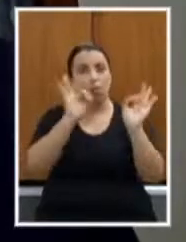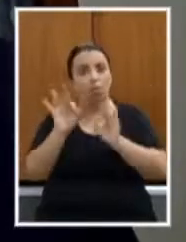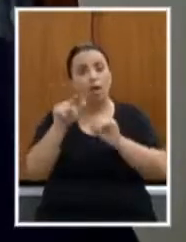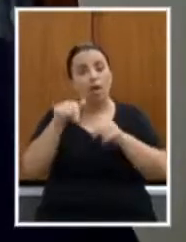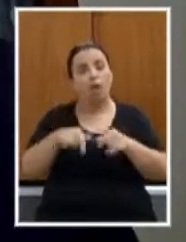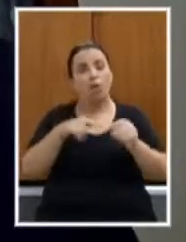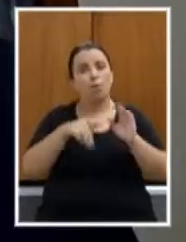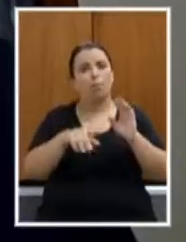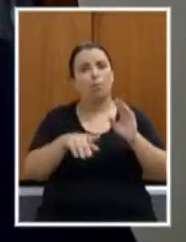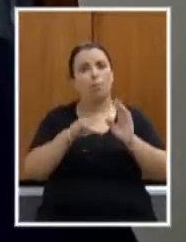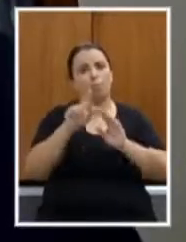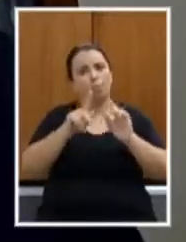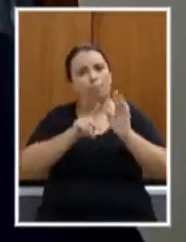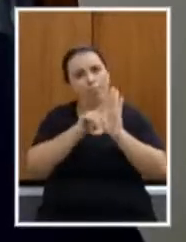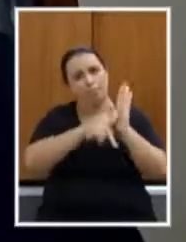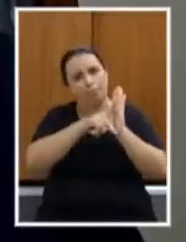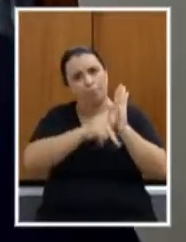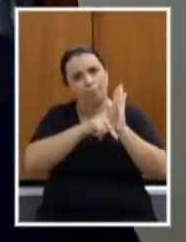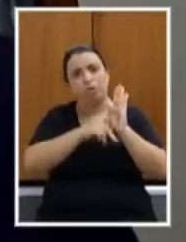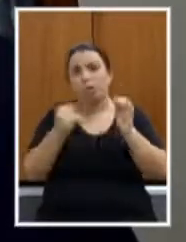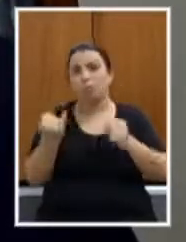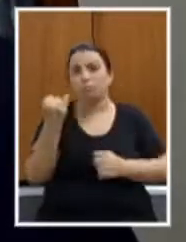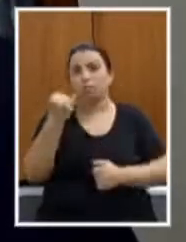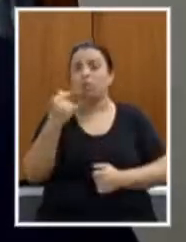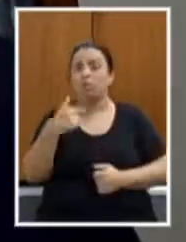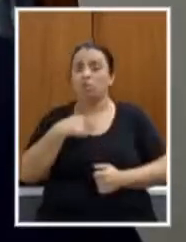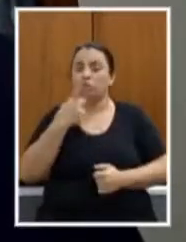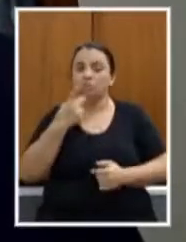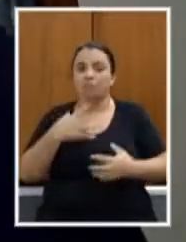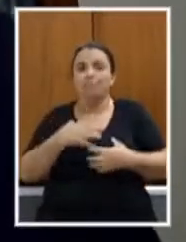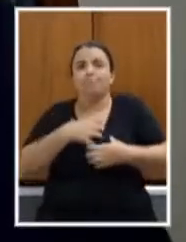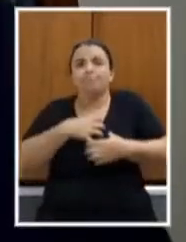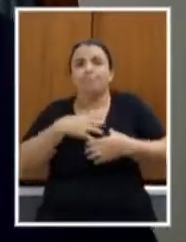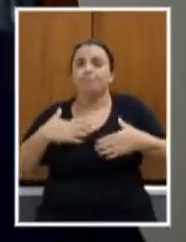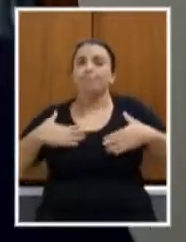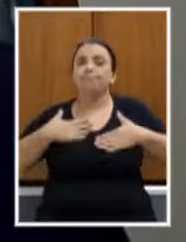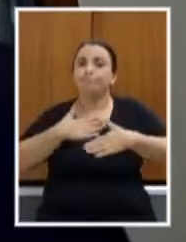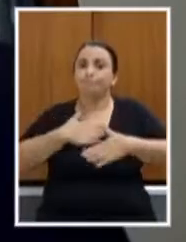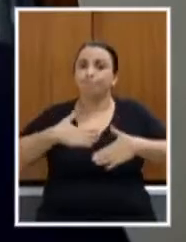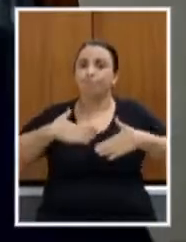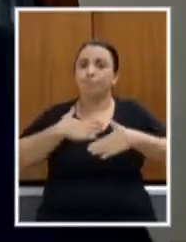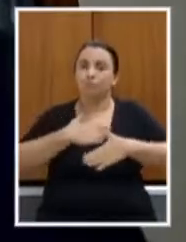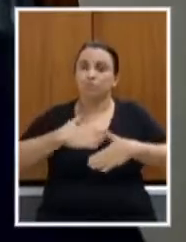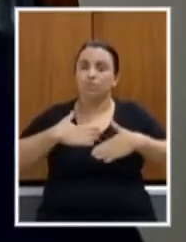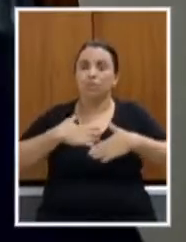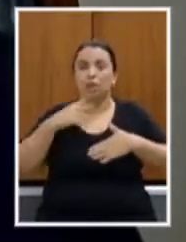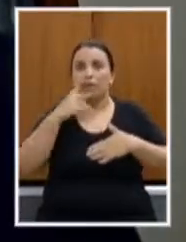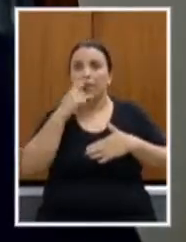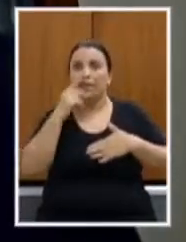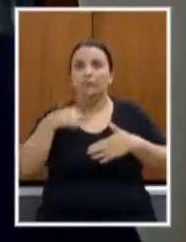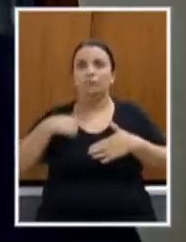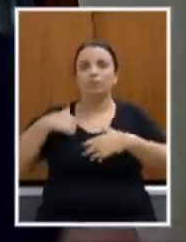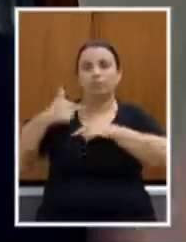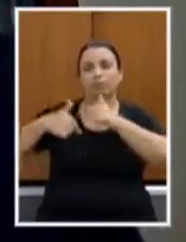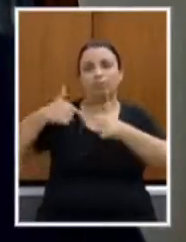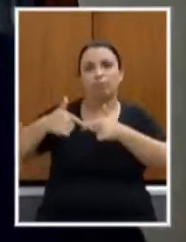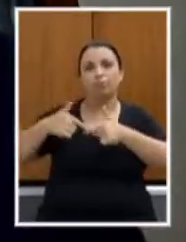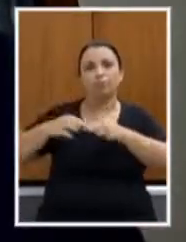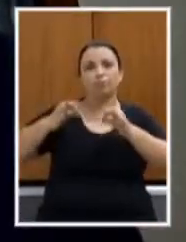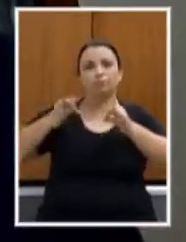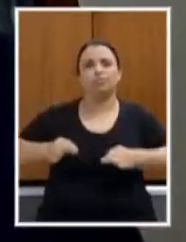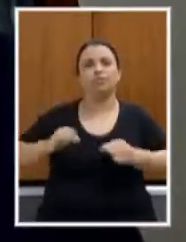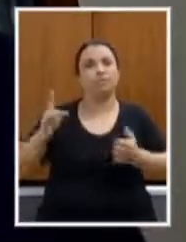qual eu manifesto aqui a imensa satisfação, presidente, né, e uma sensação clara de dever cumprido que hoje aprovamos